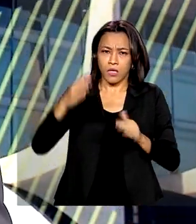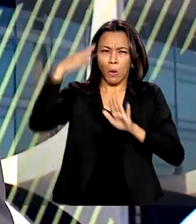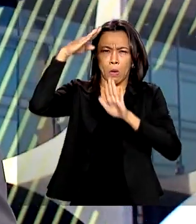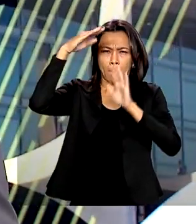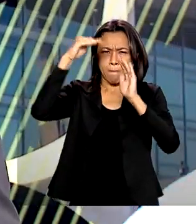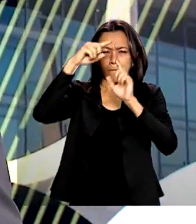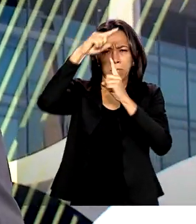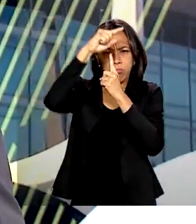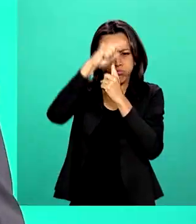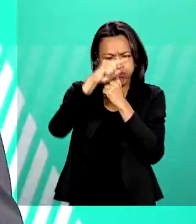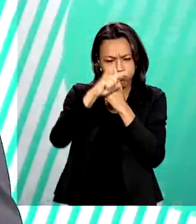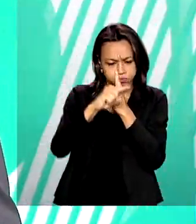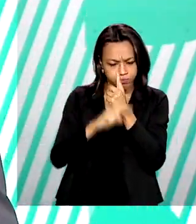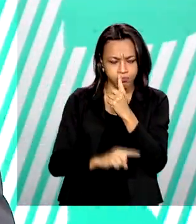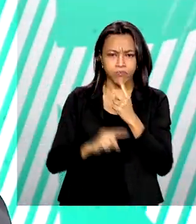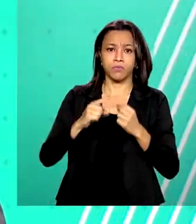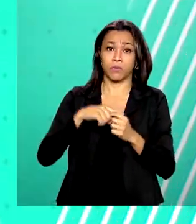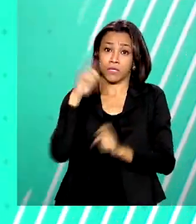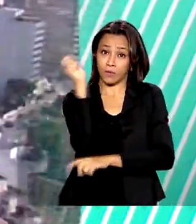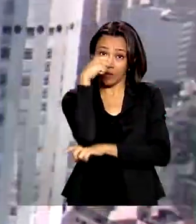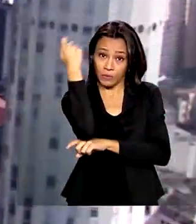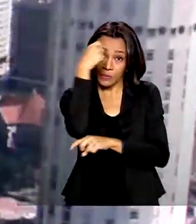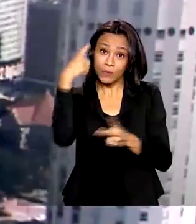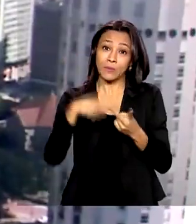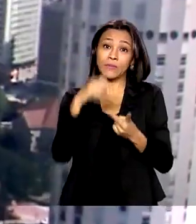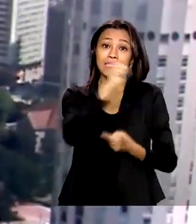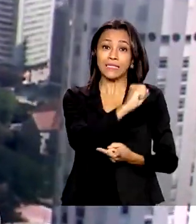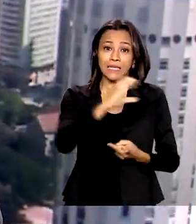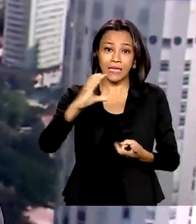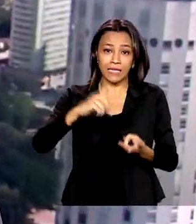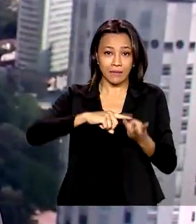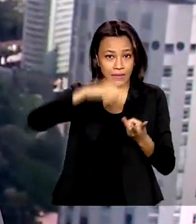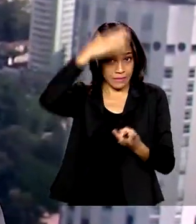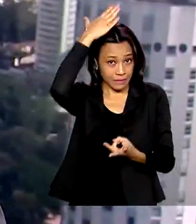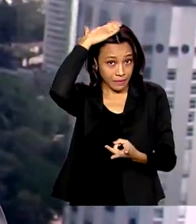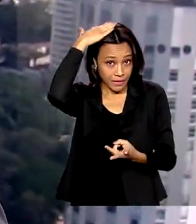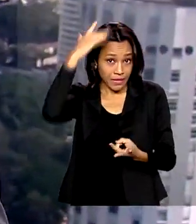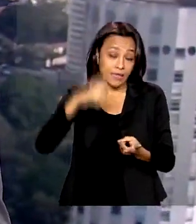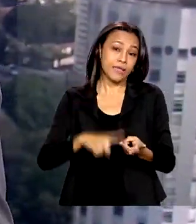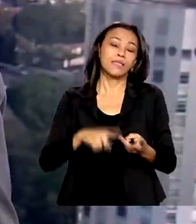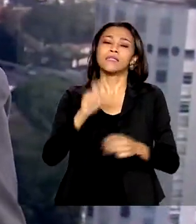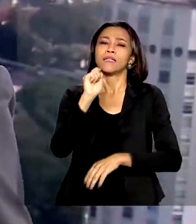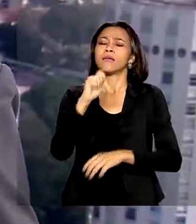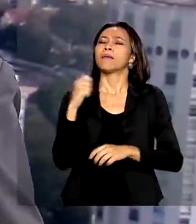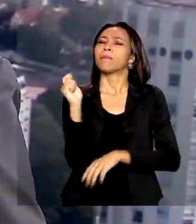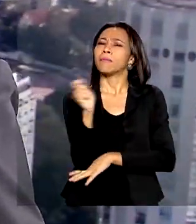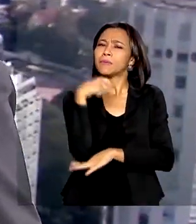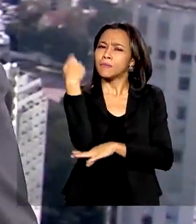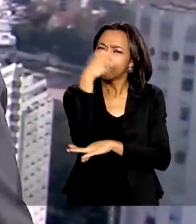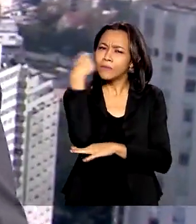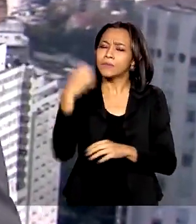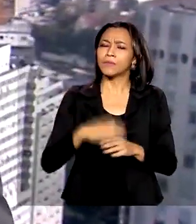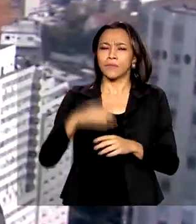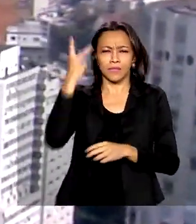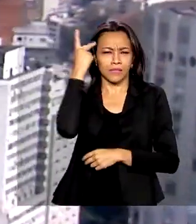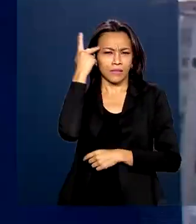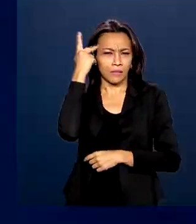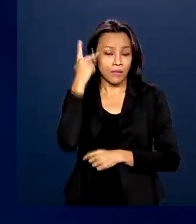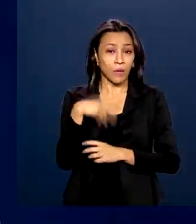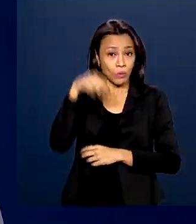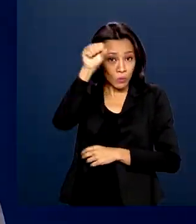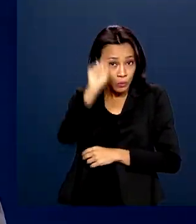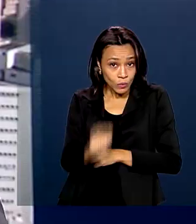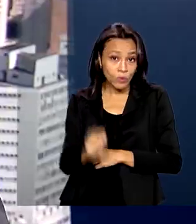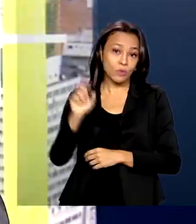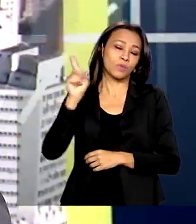quedas bruscas de temperatura no rio grande do sul santa catarina paraná mato grosso do sul são paulo rio de janeiro sul de minas